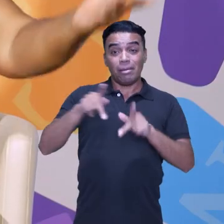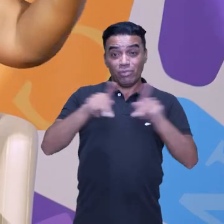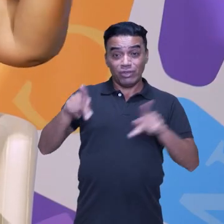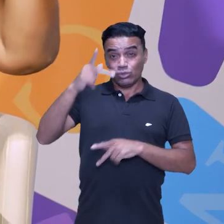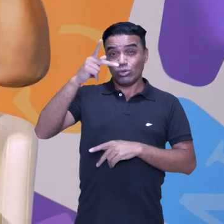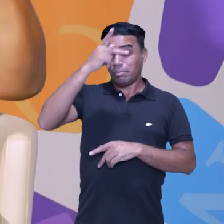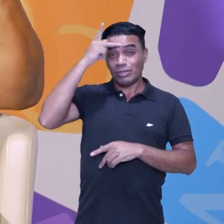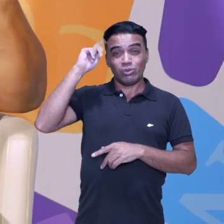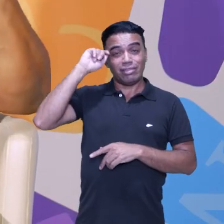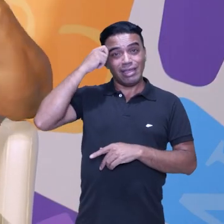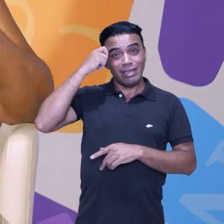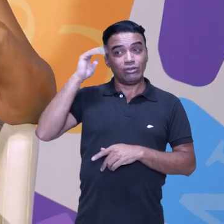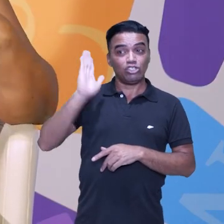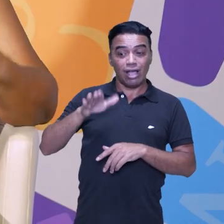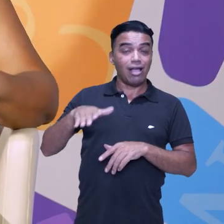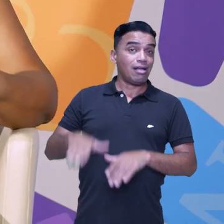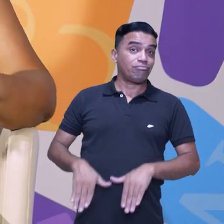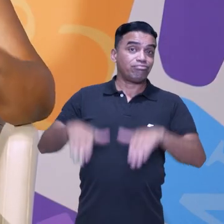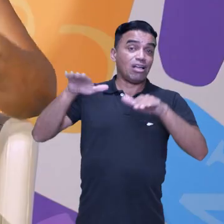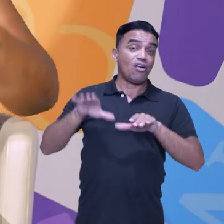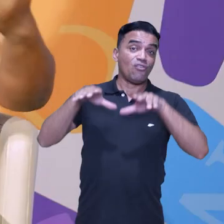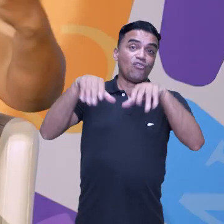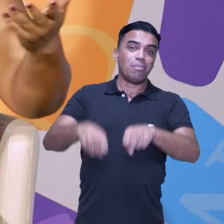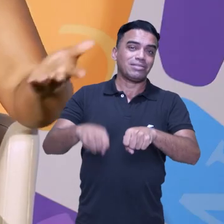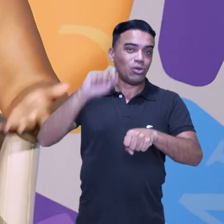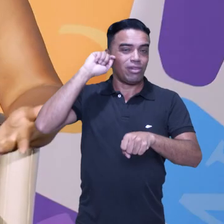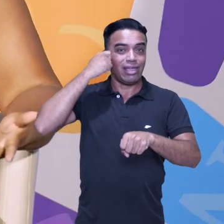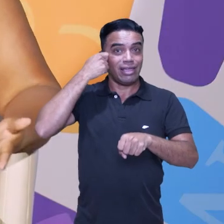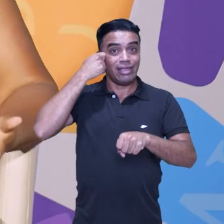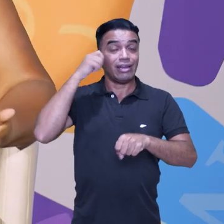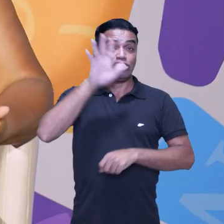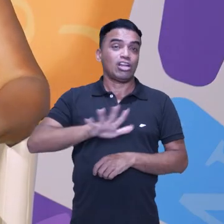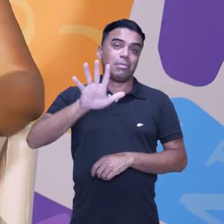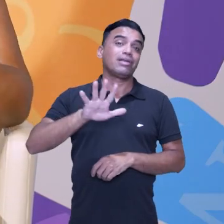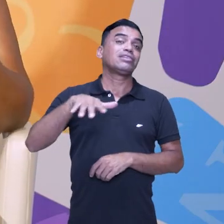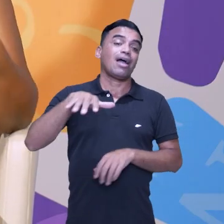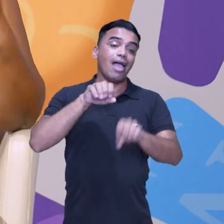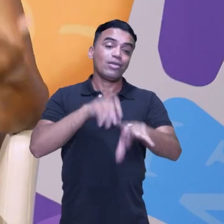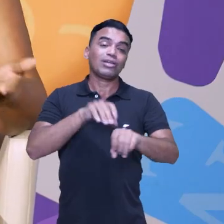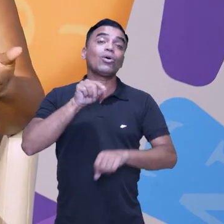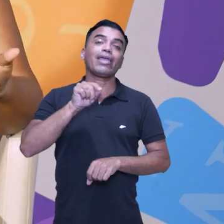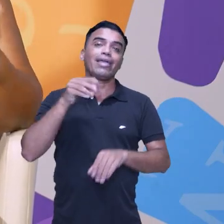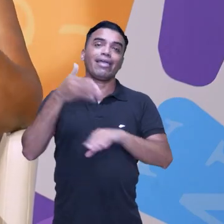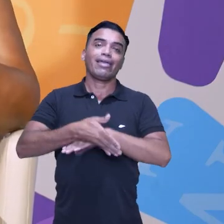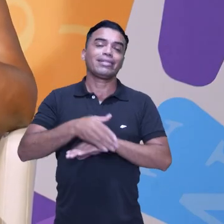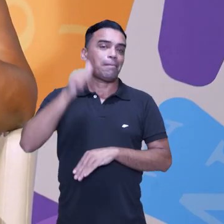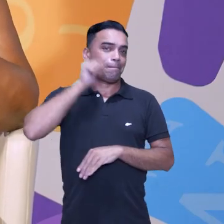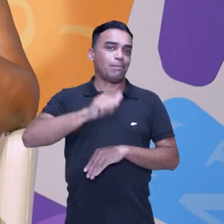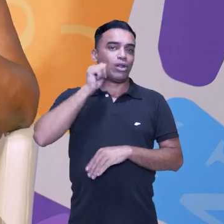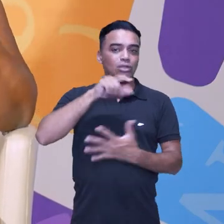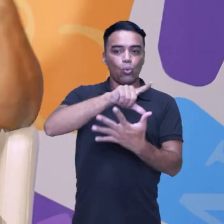já trazem, né, de formação negra. Geralmente, as mulheres são professoras. Então, quantas mulheres eu